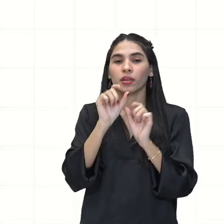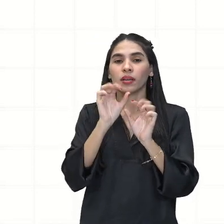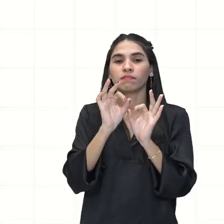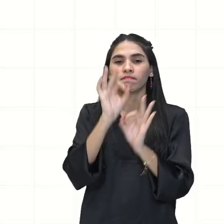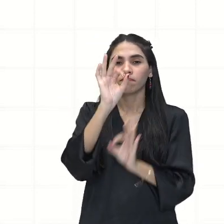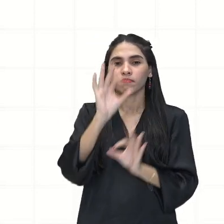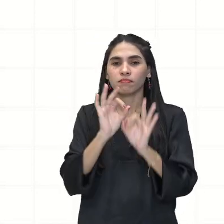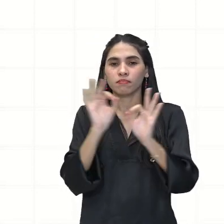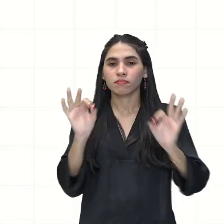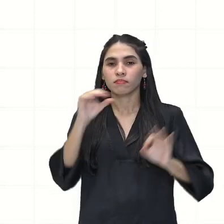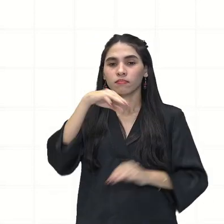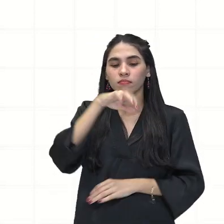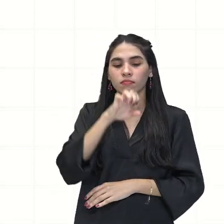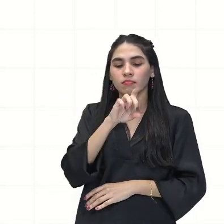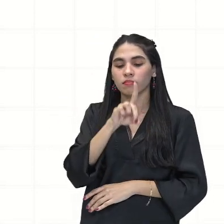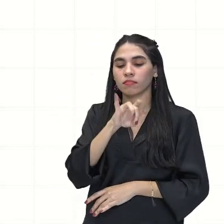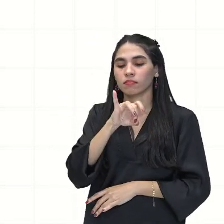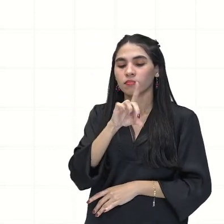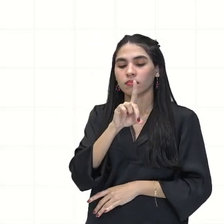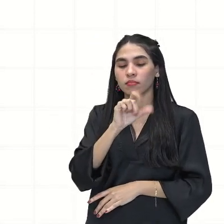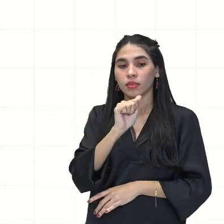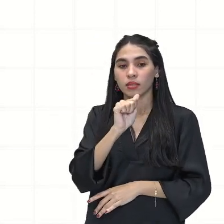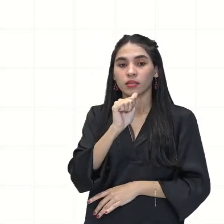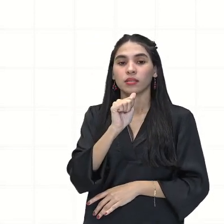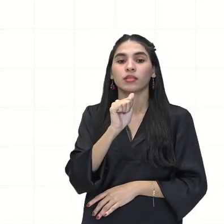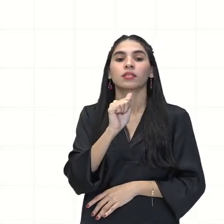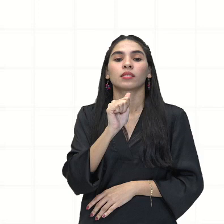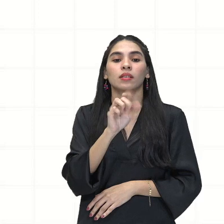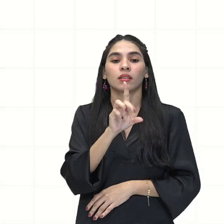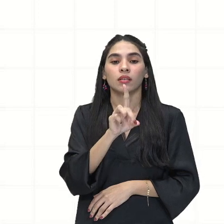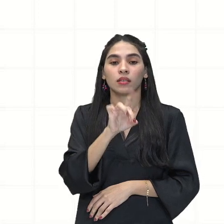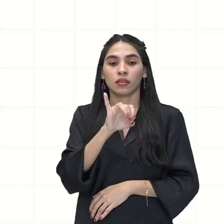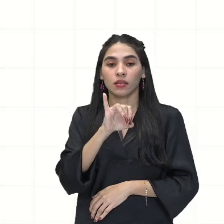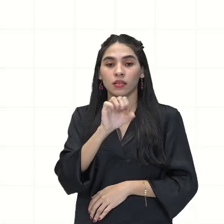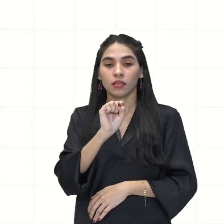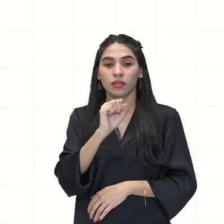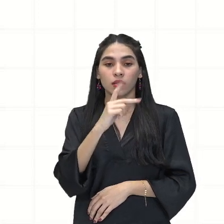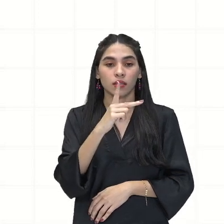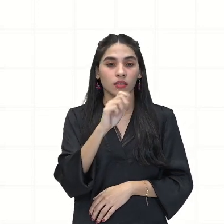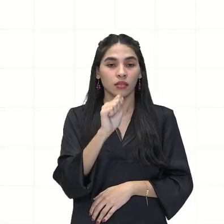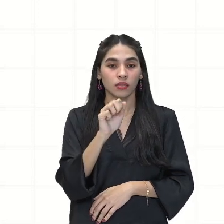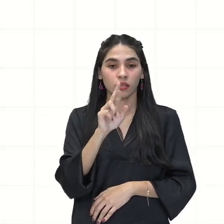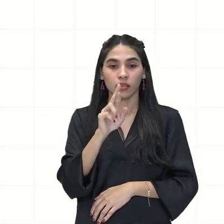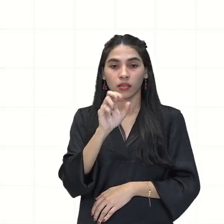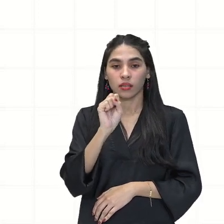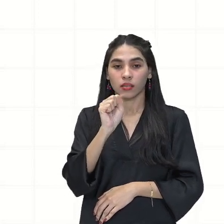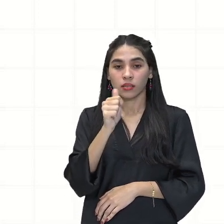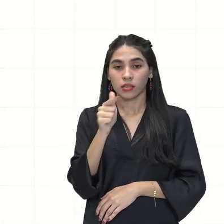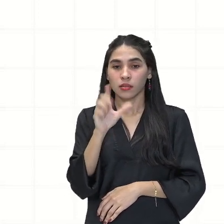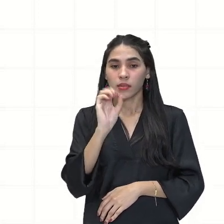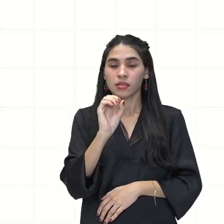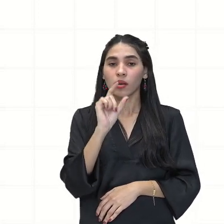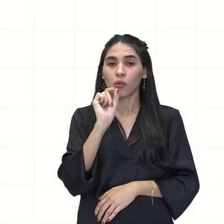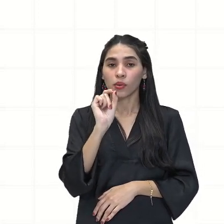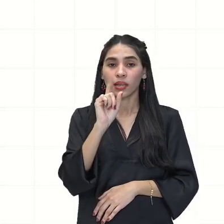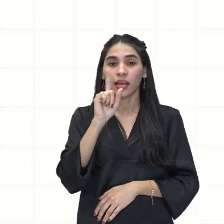medidas. Então, a medida de dispersão, ó, são o quê?